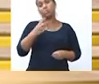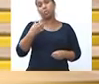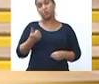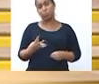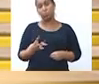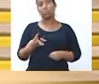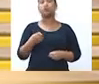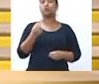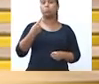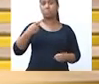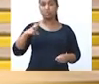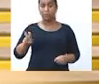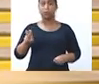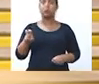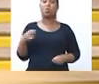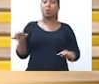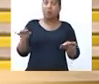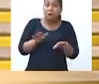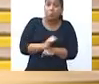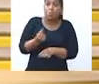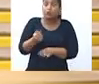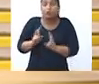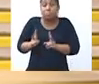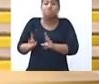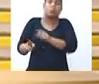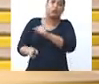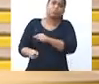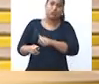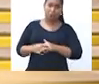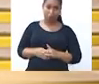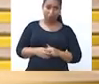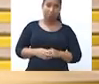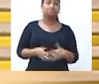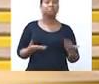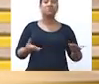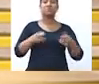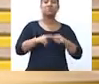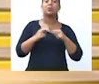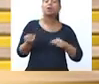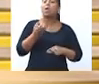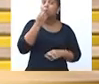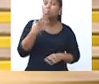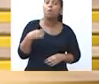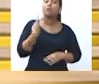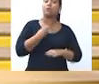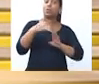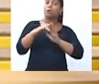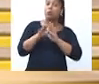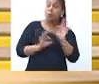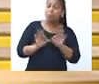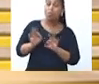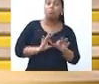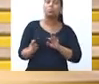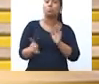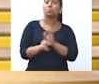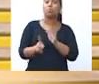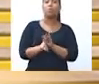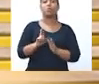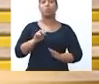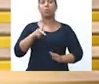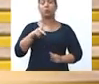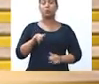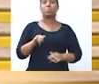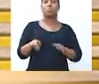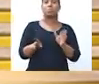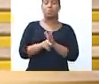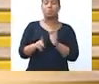que a gente trabalhou. Acabou o financiamento, mas ele continuou. Então, isso que é bom. A gente tem os projetos de extensão da própria Unesp, o